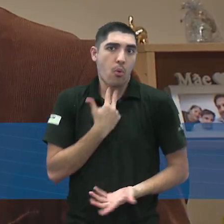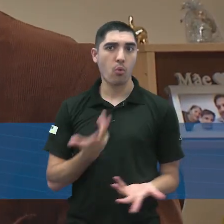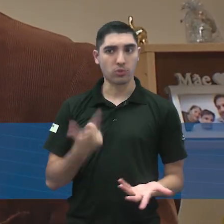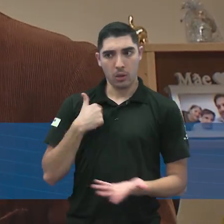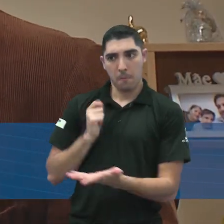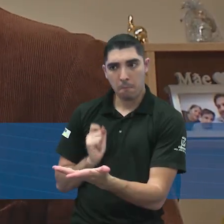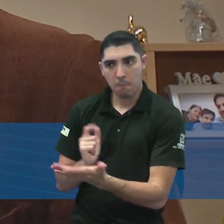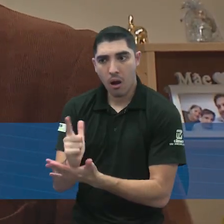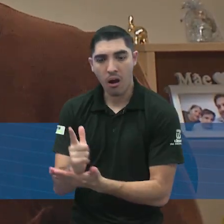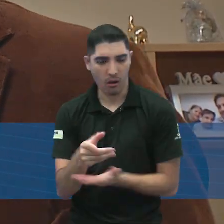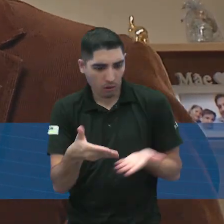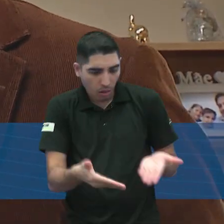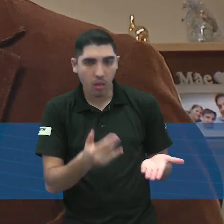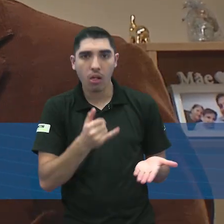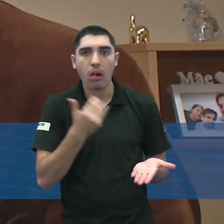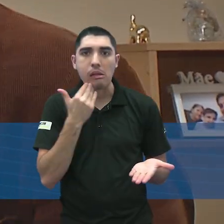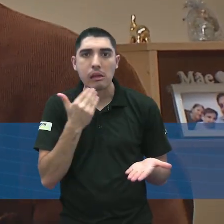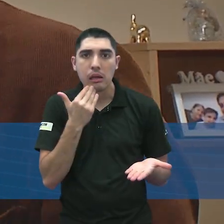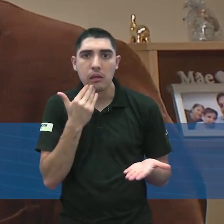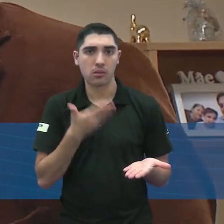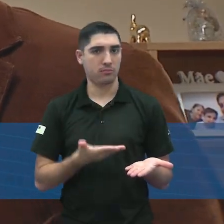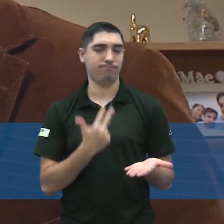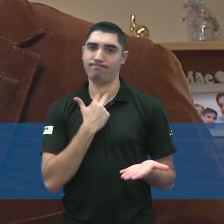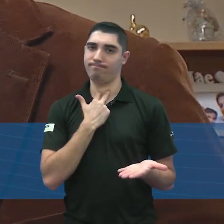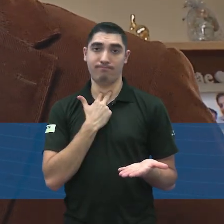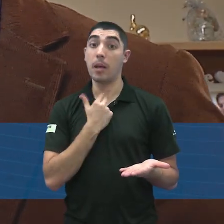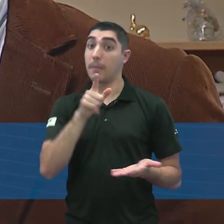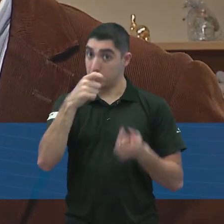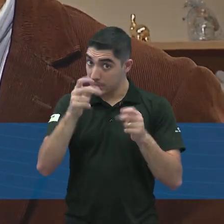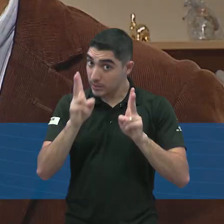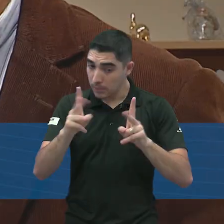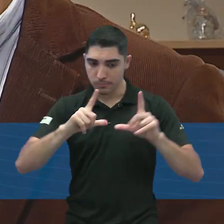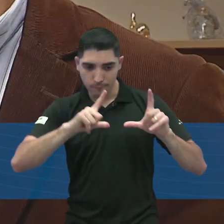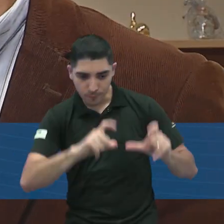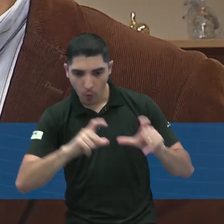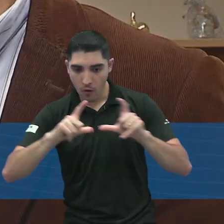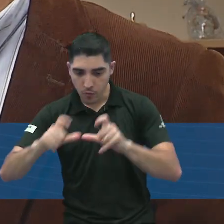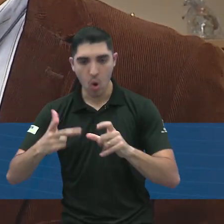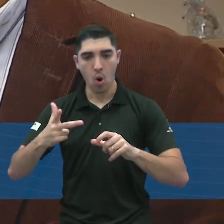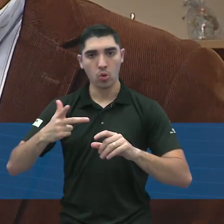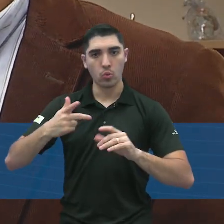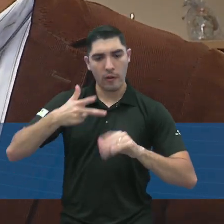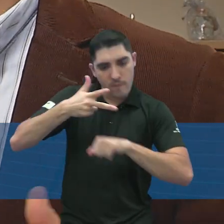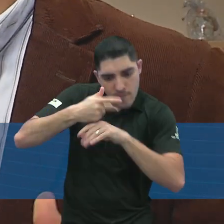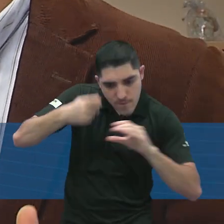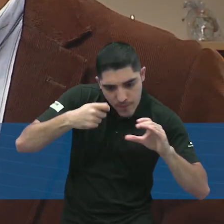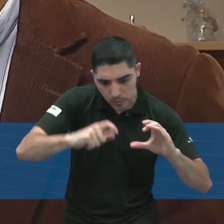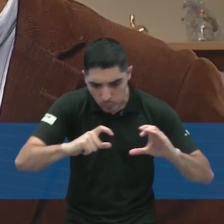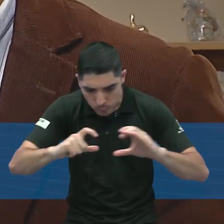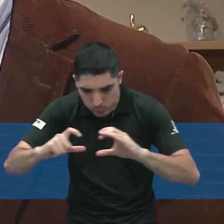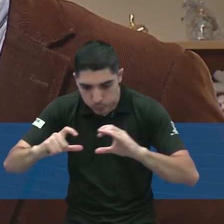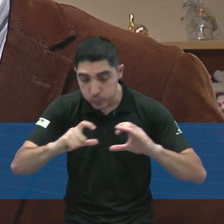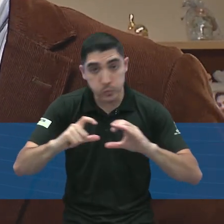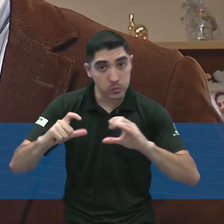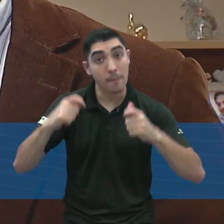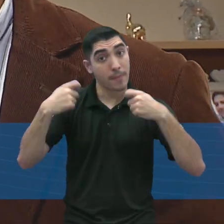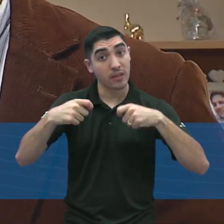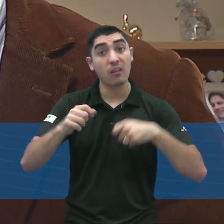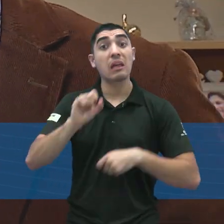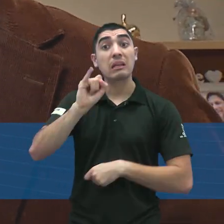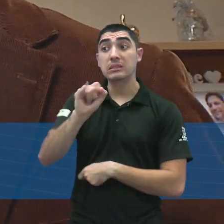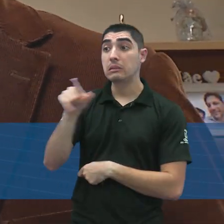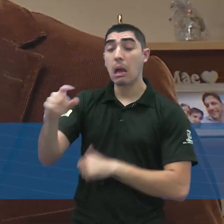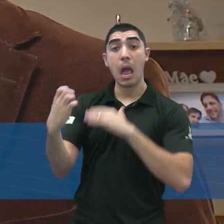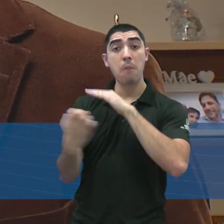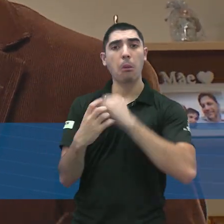algo que ele não deu causa. Então, isso pode acontecer sim, mas tem que documentar sempre isso, né? E não havendo essa